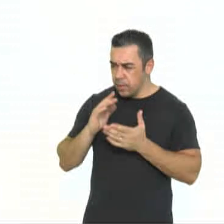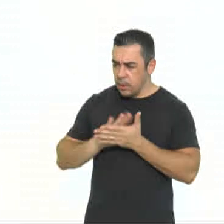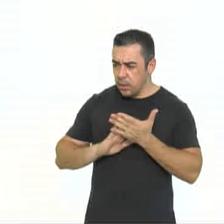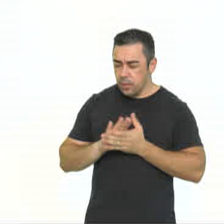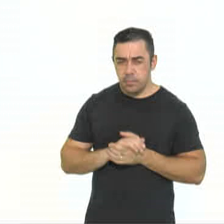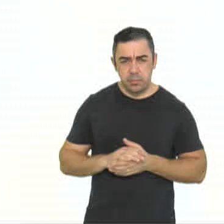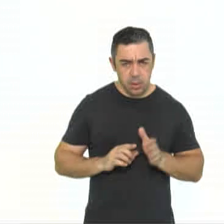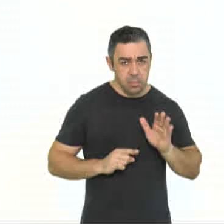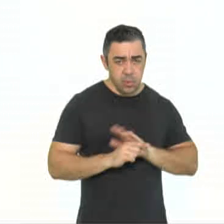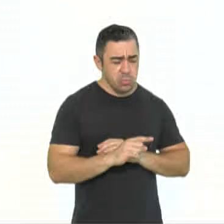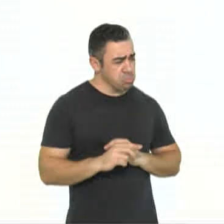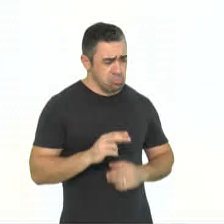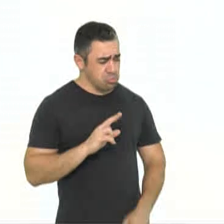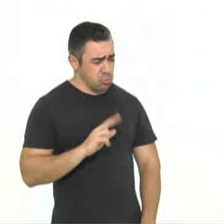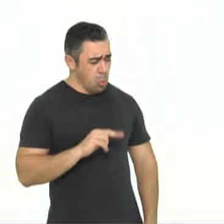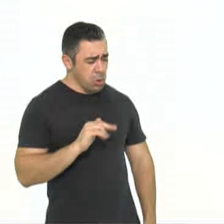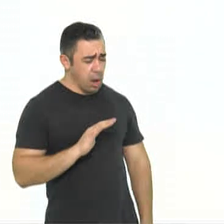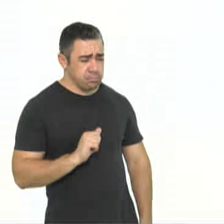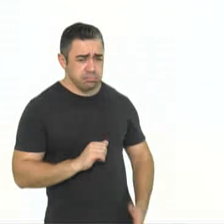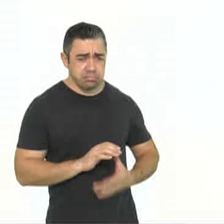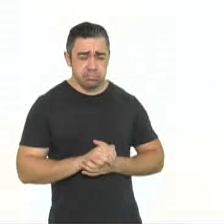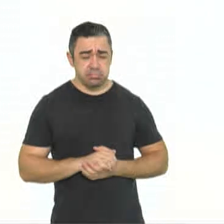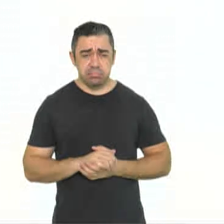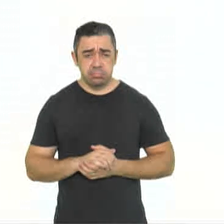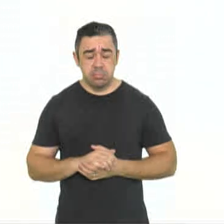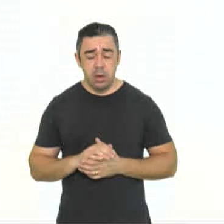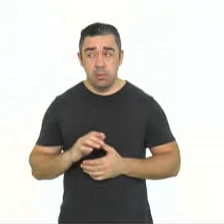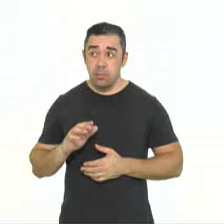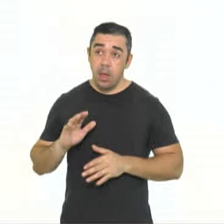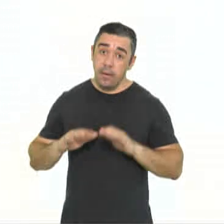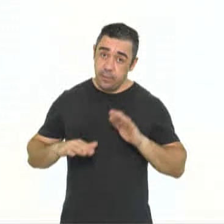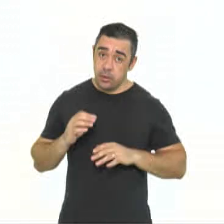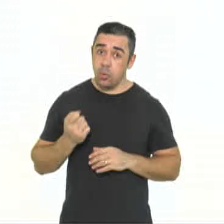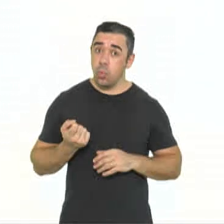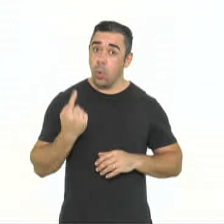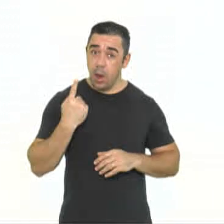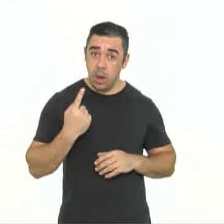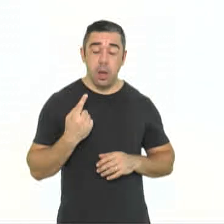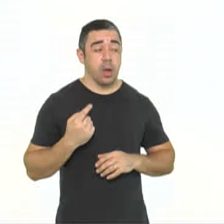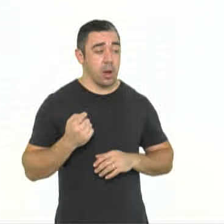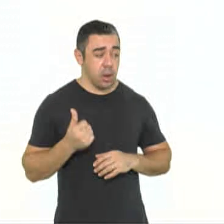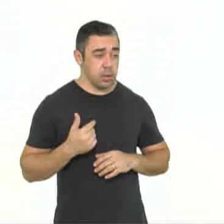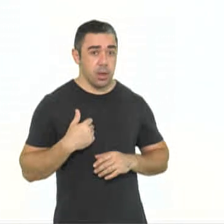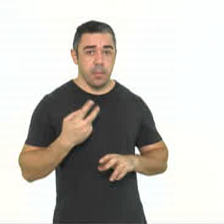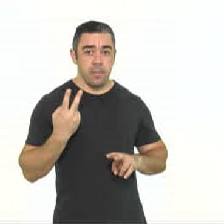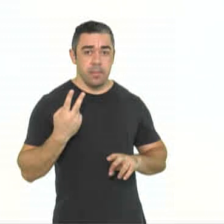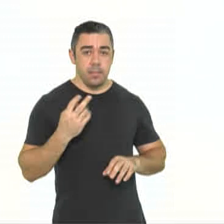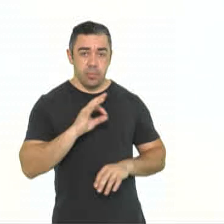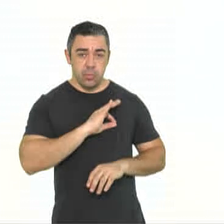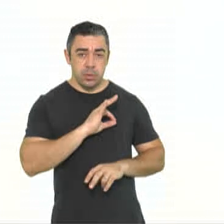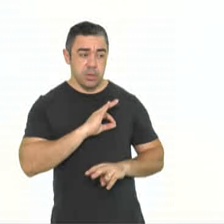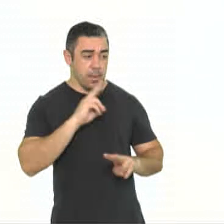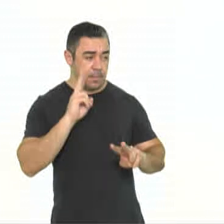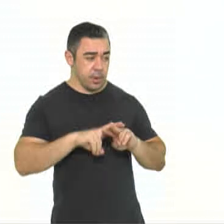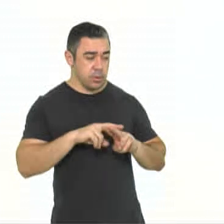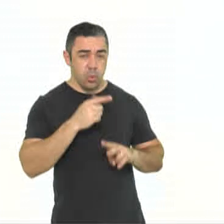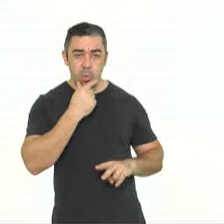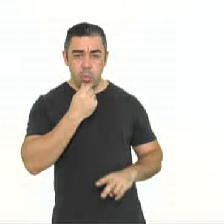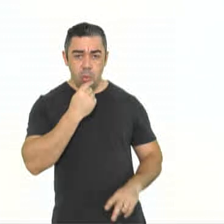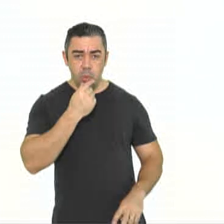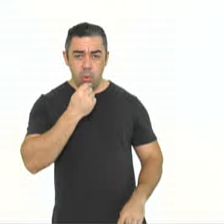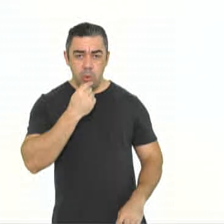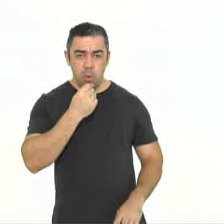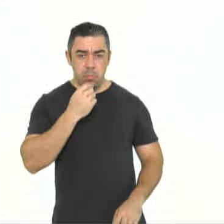amigo. Nunca. Isto é, uma vez quase fico perdido. A polícia prendeu um sujeito, um marujo, um